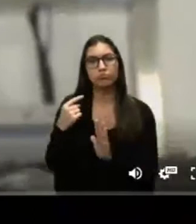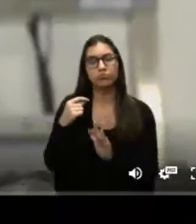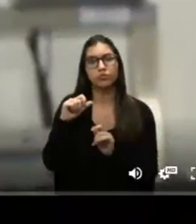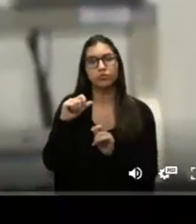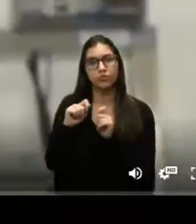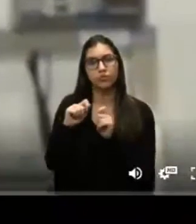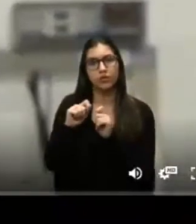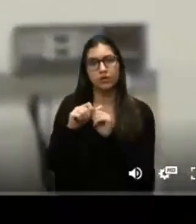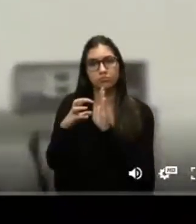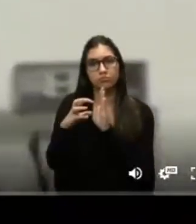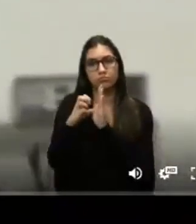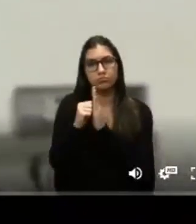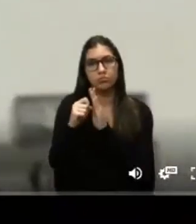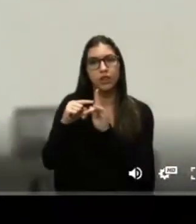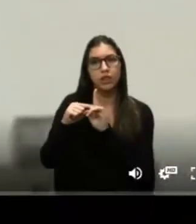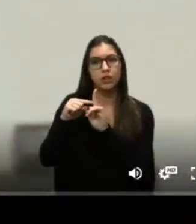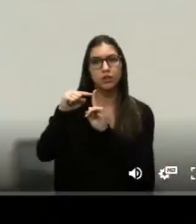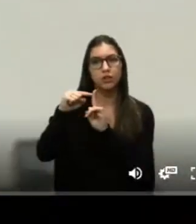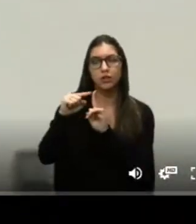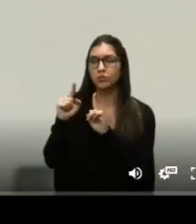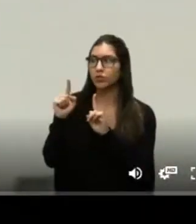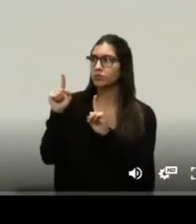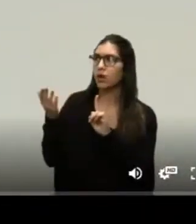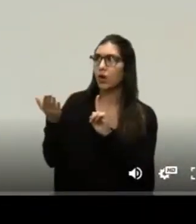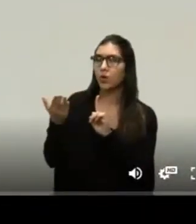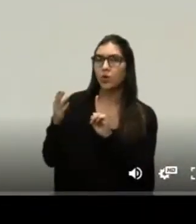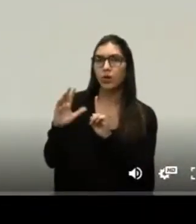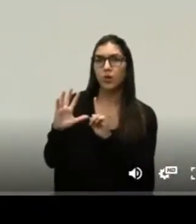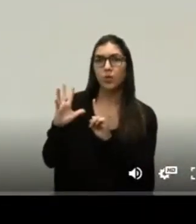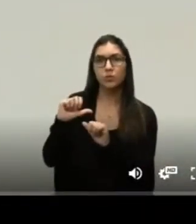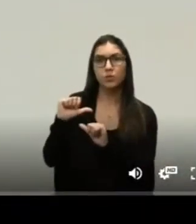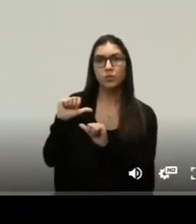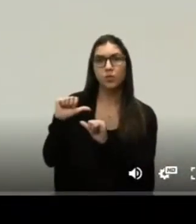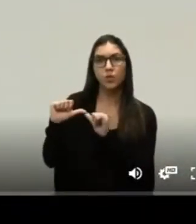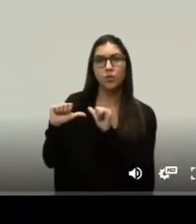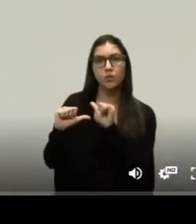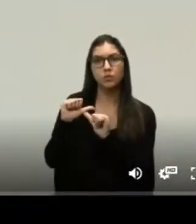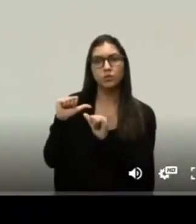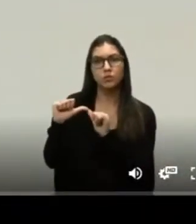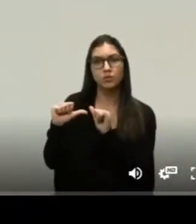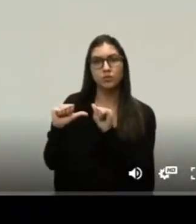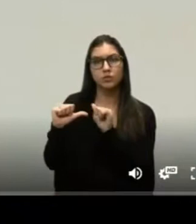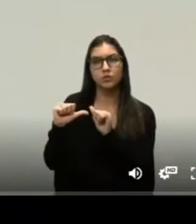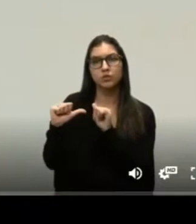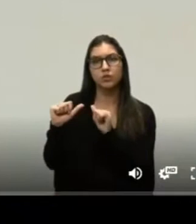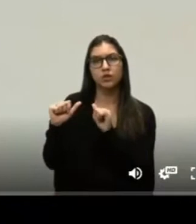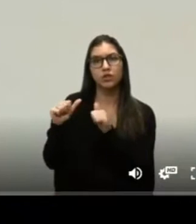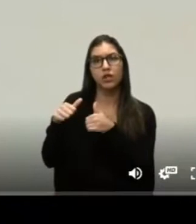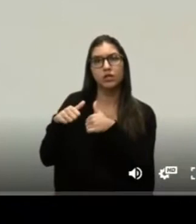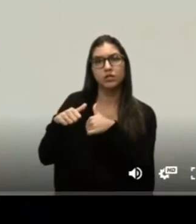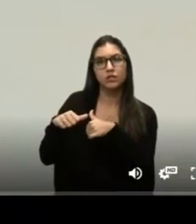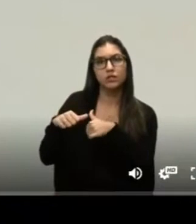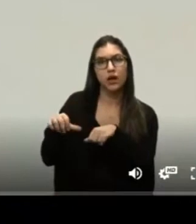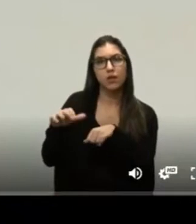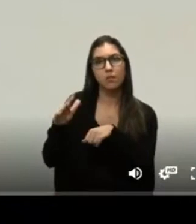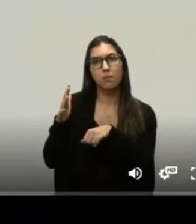a temperatura. Olha só. A temperatura que ocorreu a mudança de fase está ali